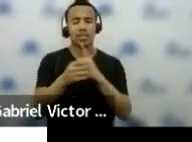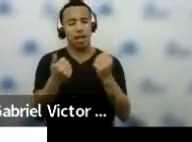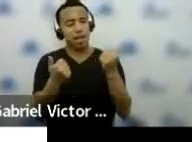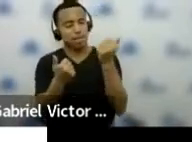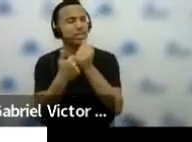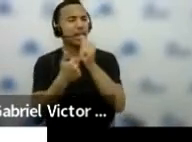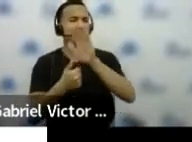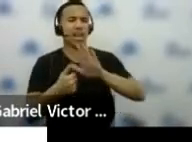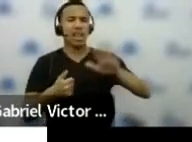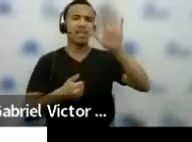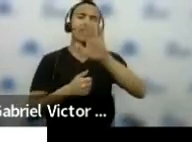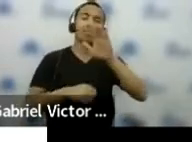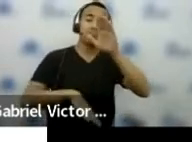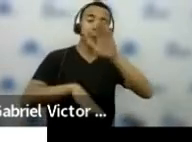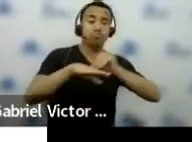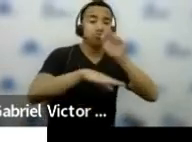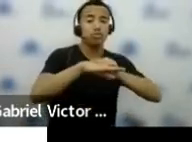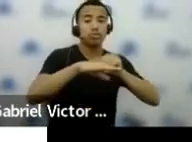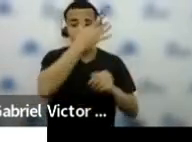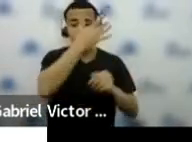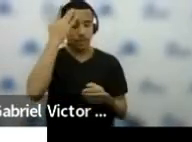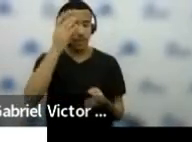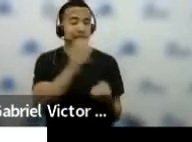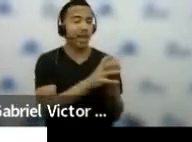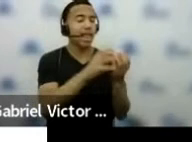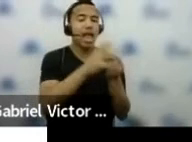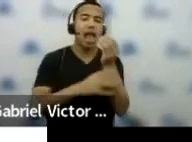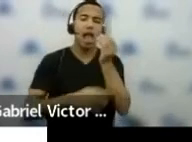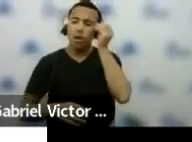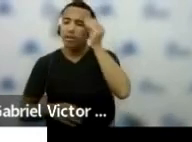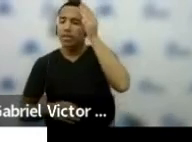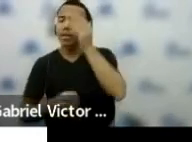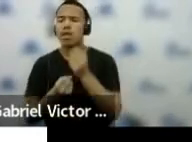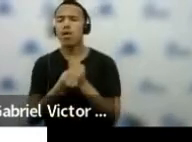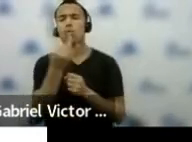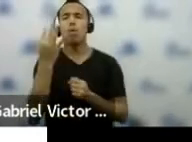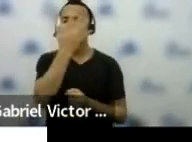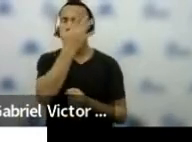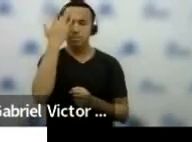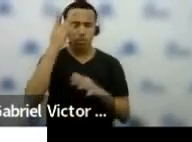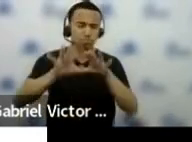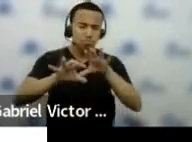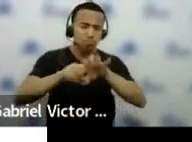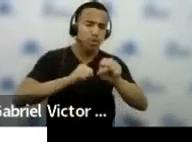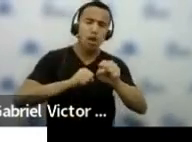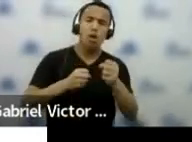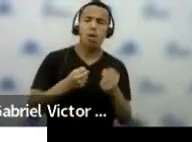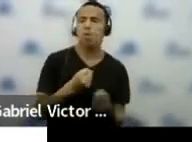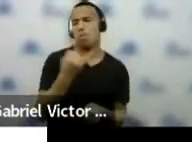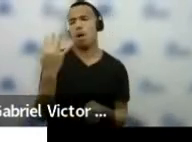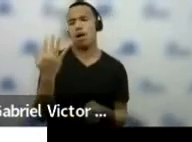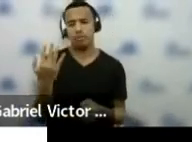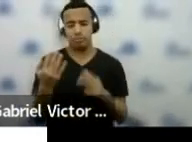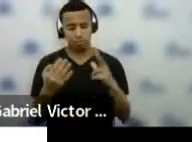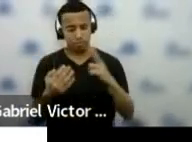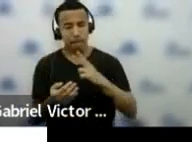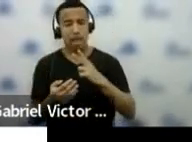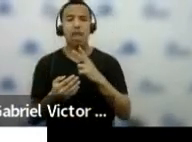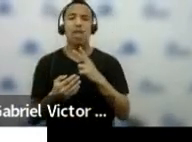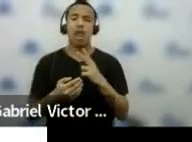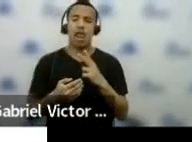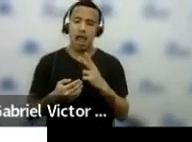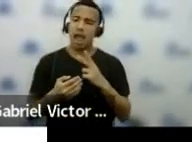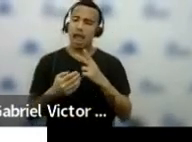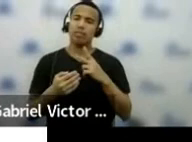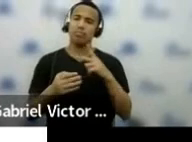internacional, vai contratar gente para criar a base de conhecimento, quantas pessoas vai formar, qualificar, como que vai trazer o setor privado para dentro no modelo